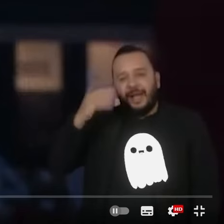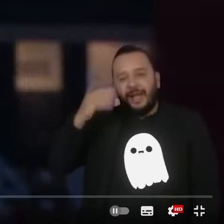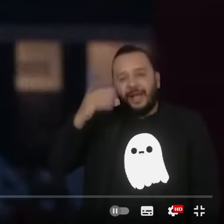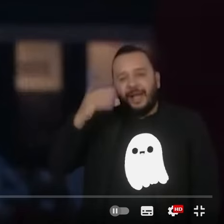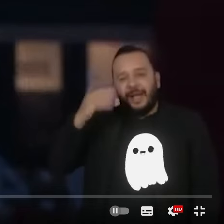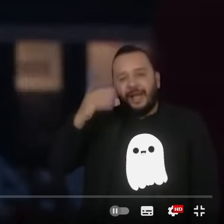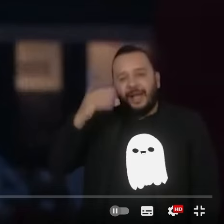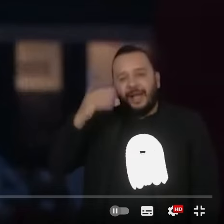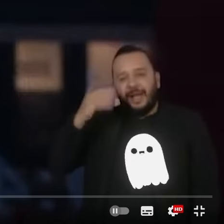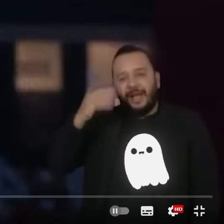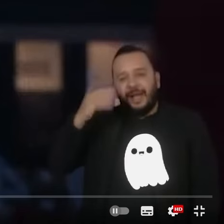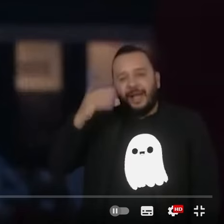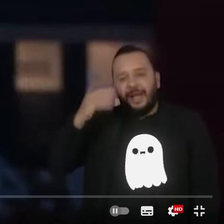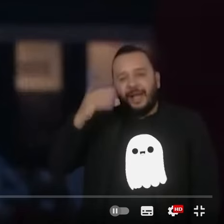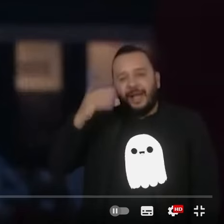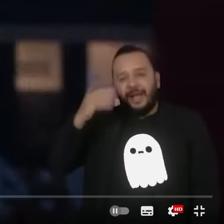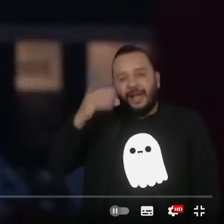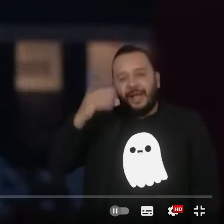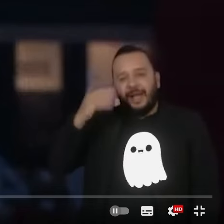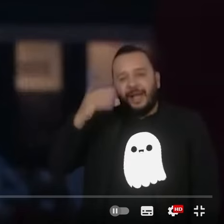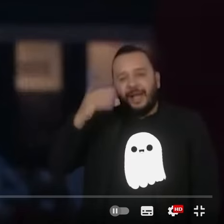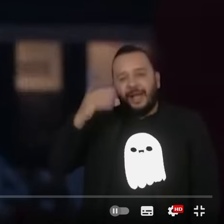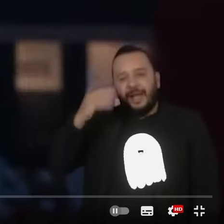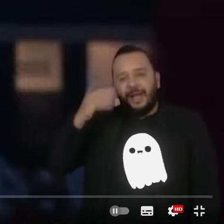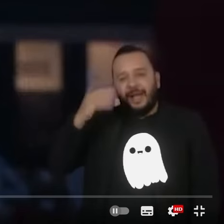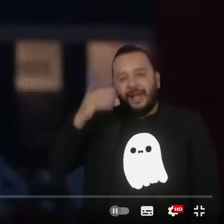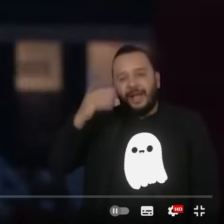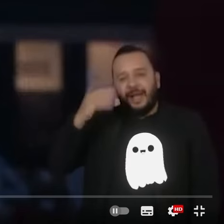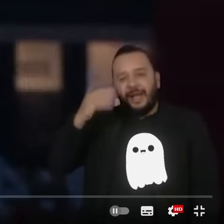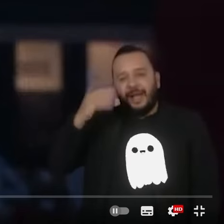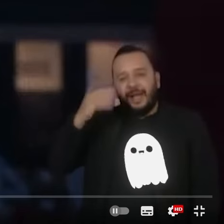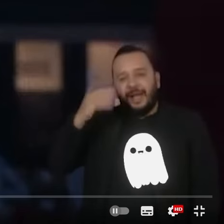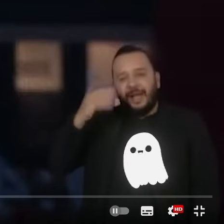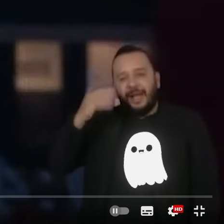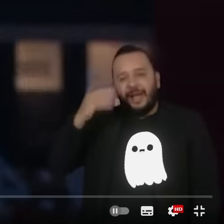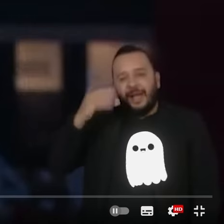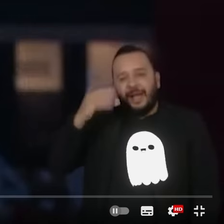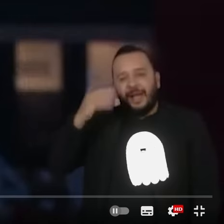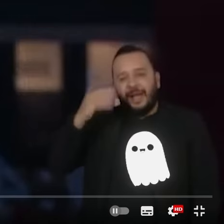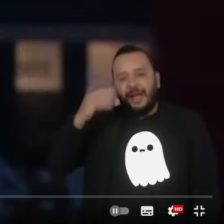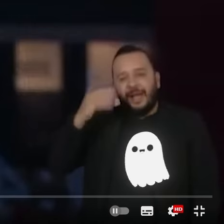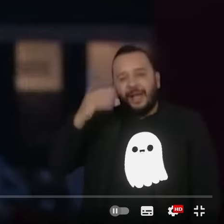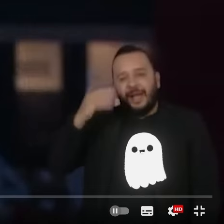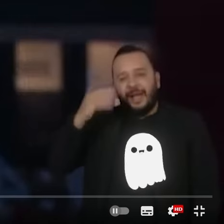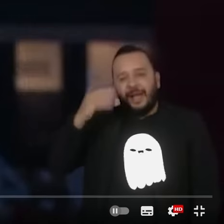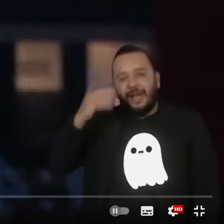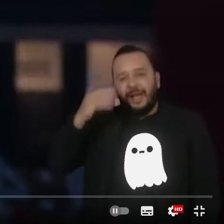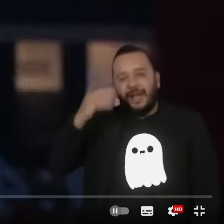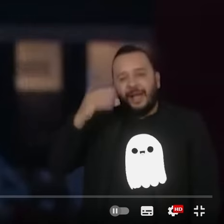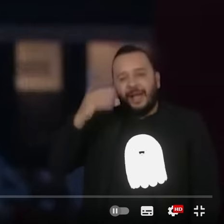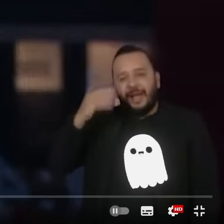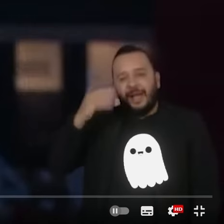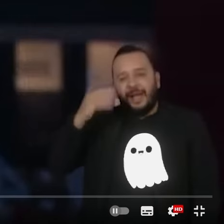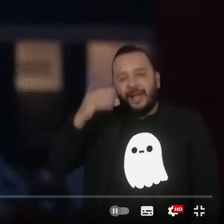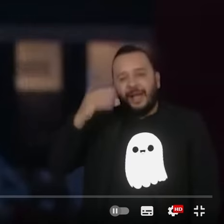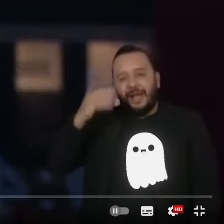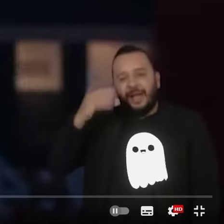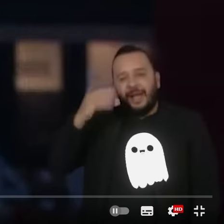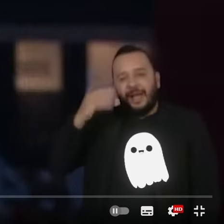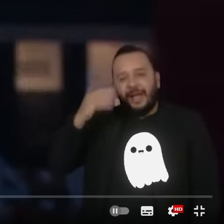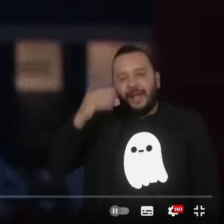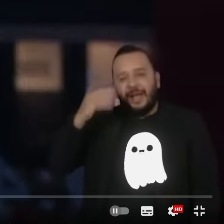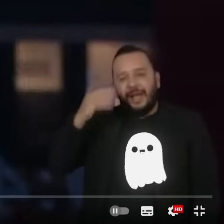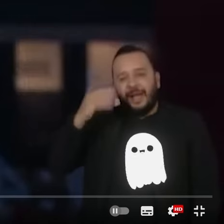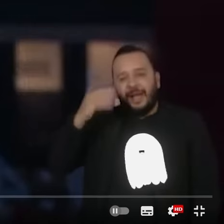Capão Redondo também. É isso. O maior playboy que existe. Na política tá falando isso. Gente, eu vou